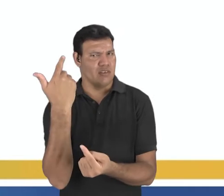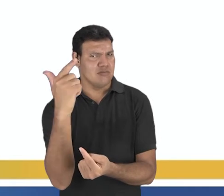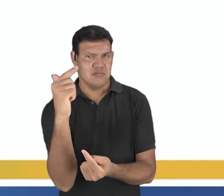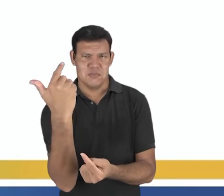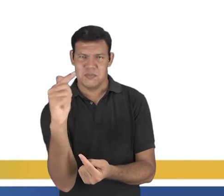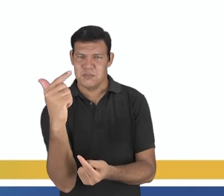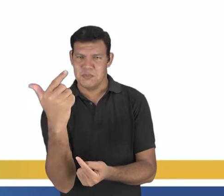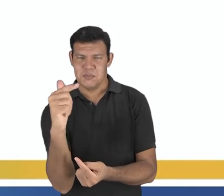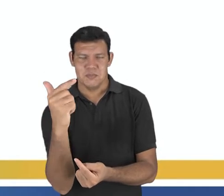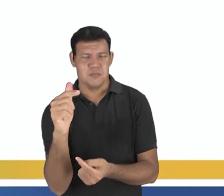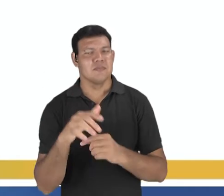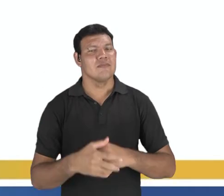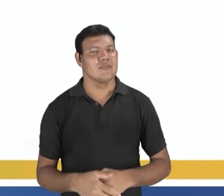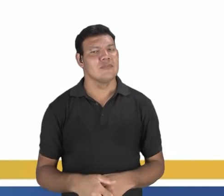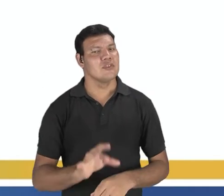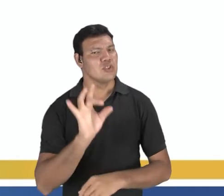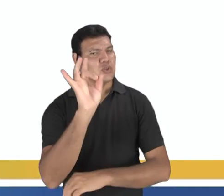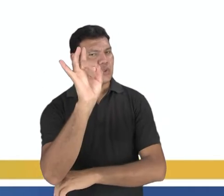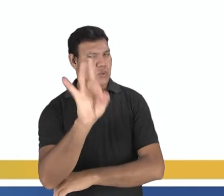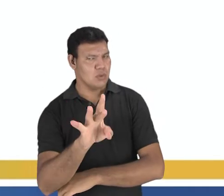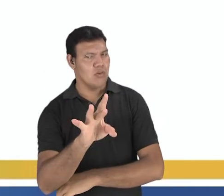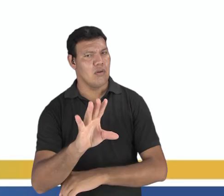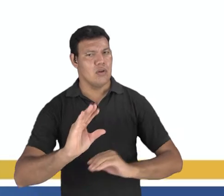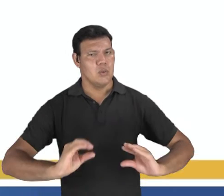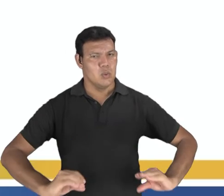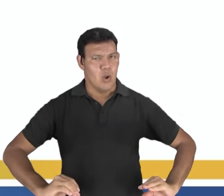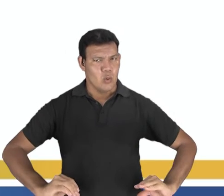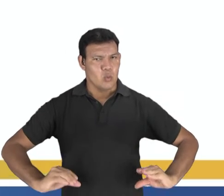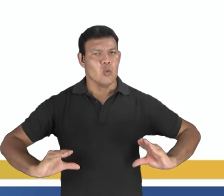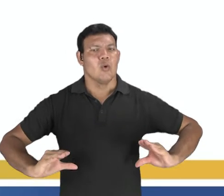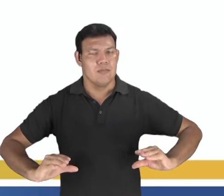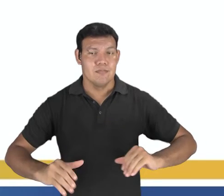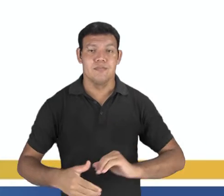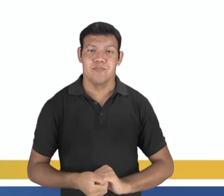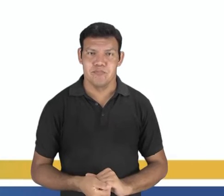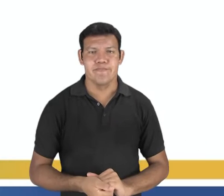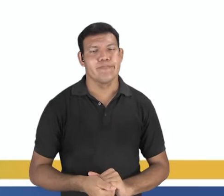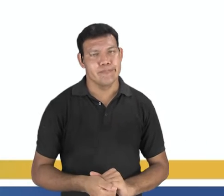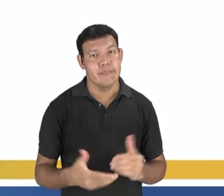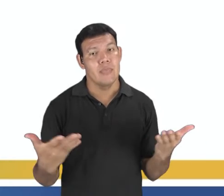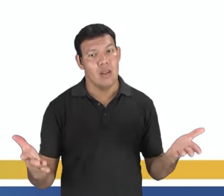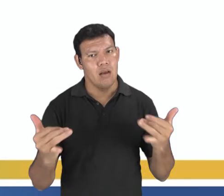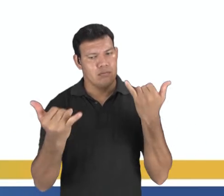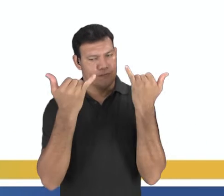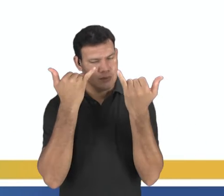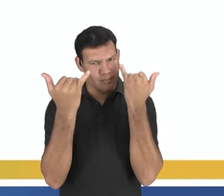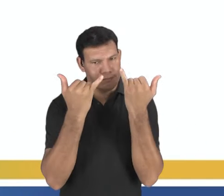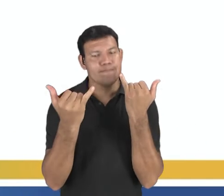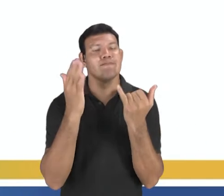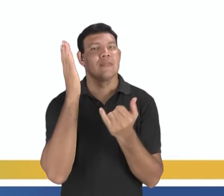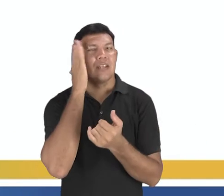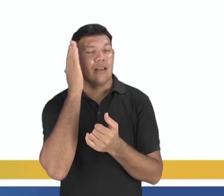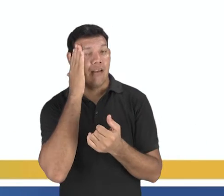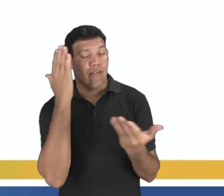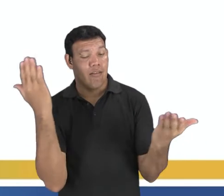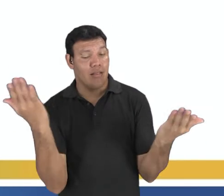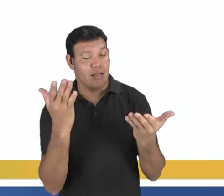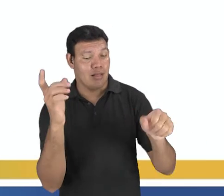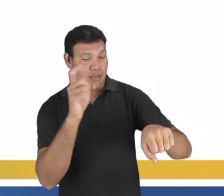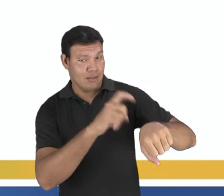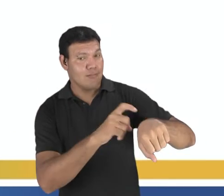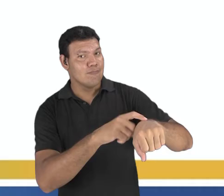não seja essa finalidade. Estando claro todas essas informações, agora é o momento